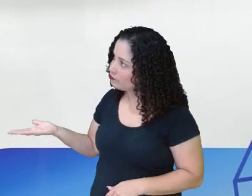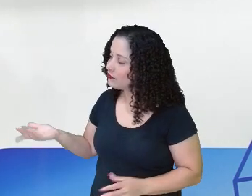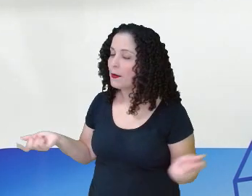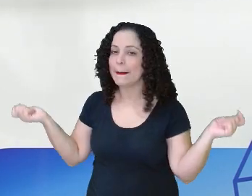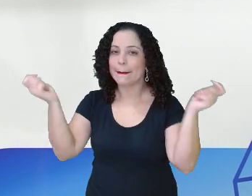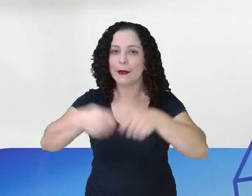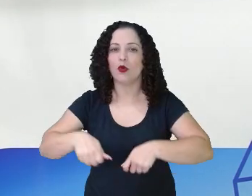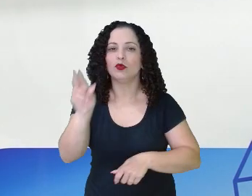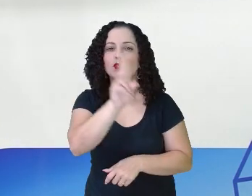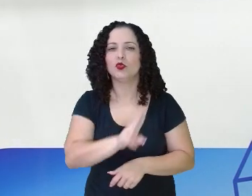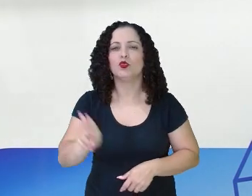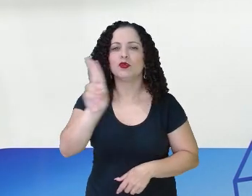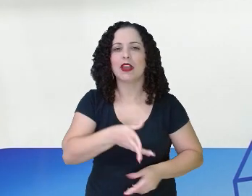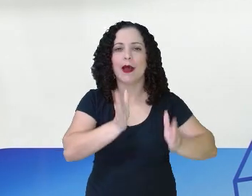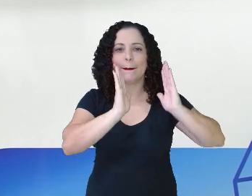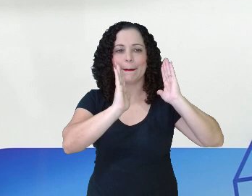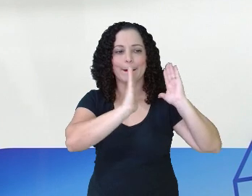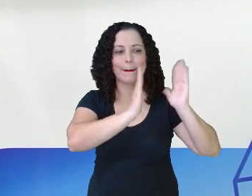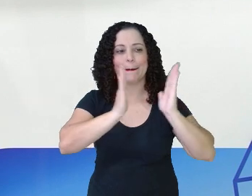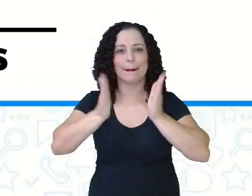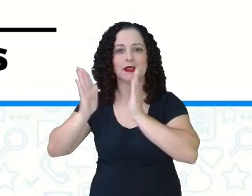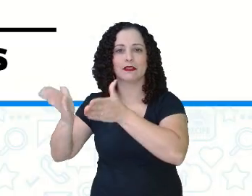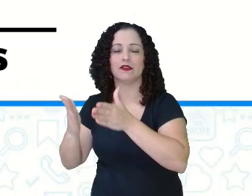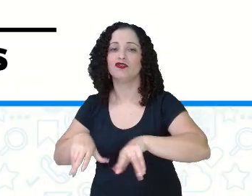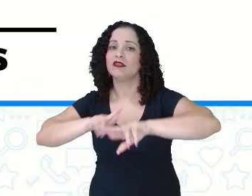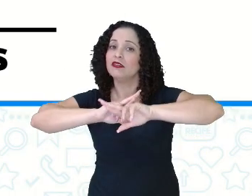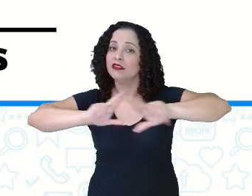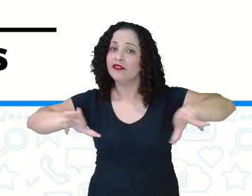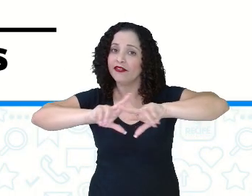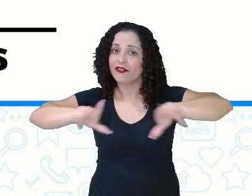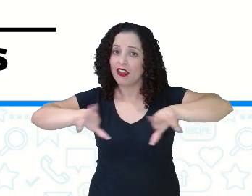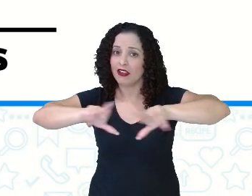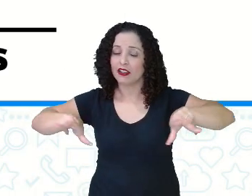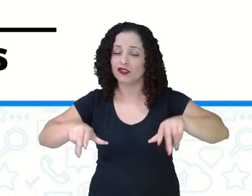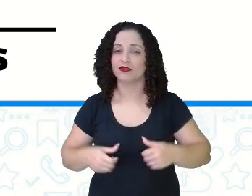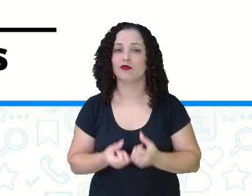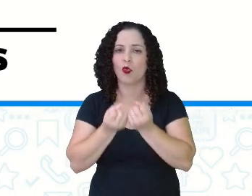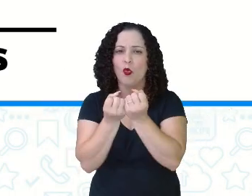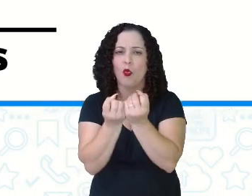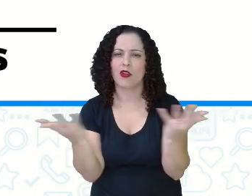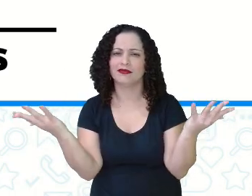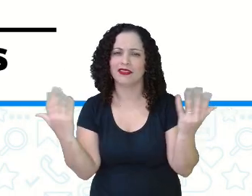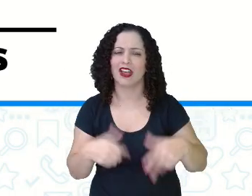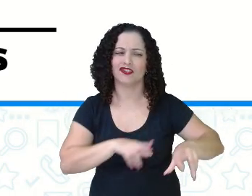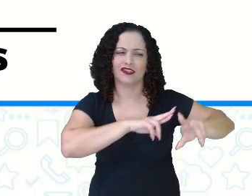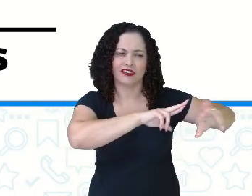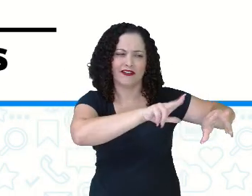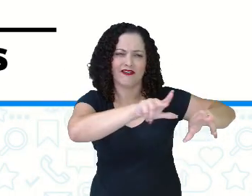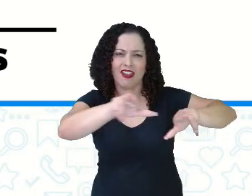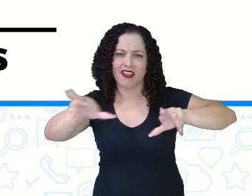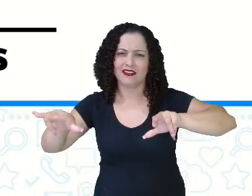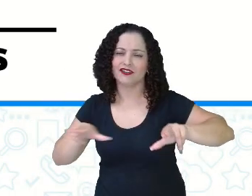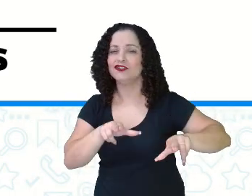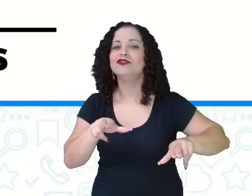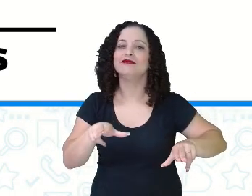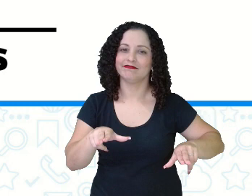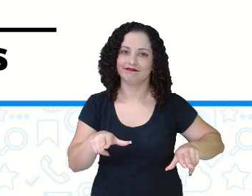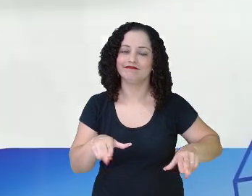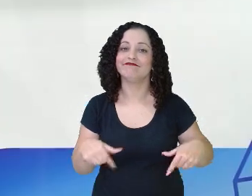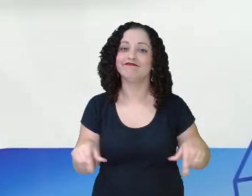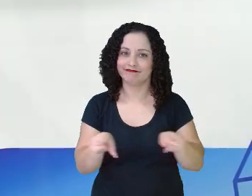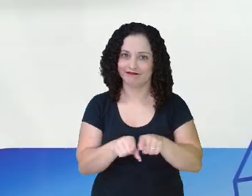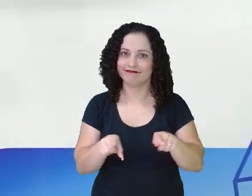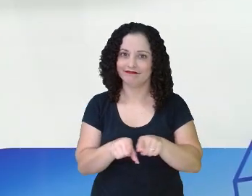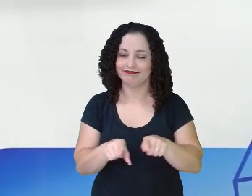posso utilizar parcelas diferentes. Como assim? Eu posso ter valores diferentes e várias quantidades